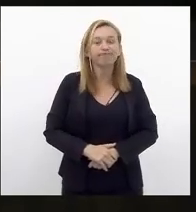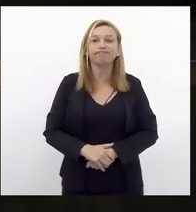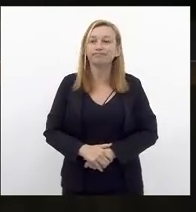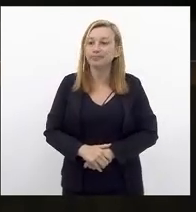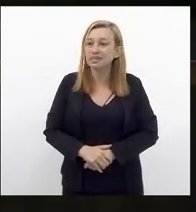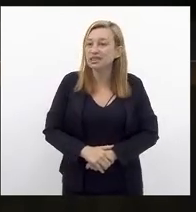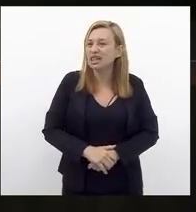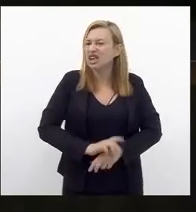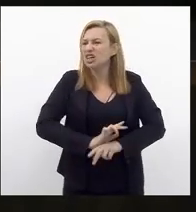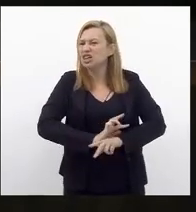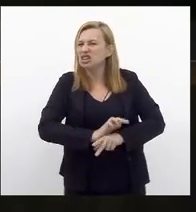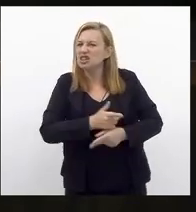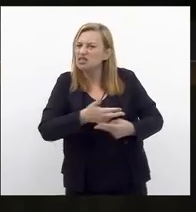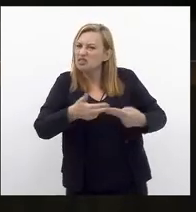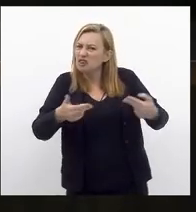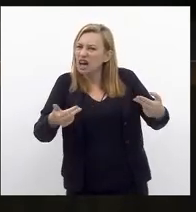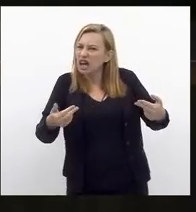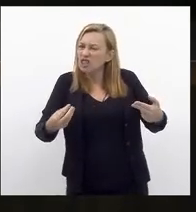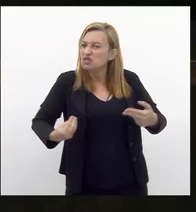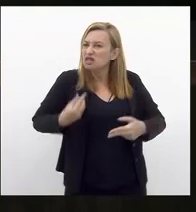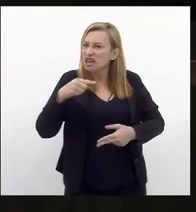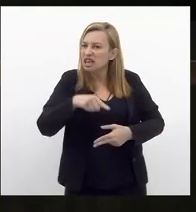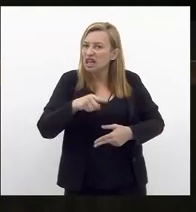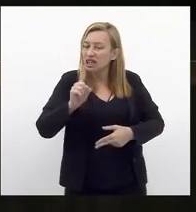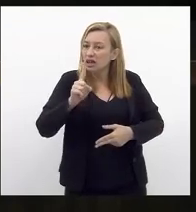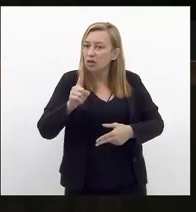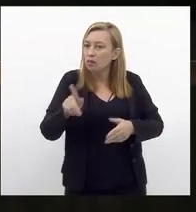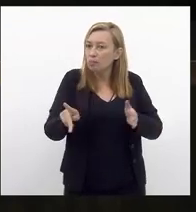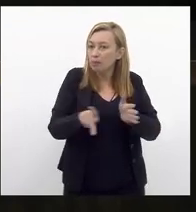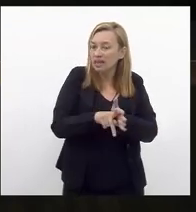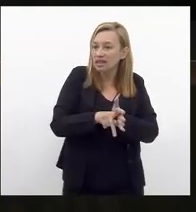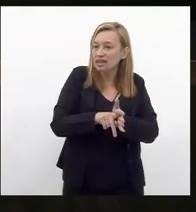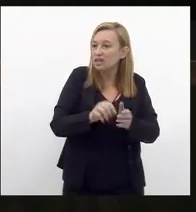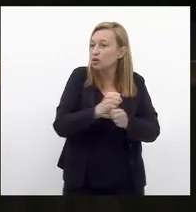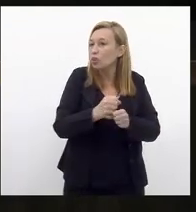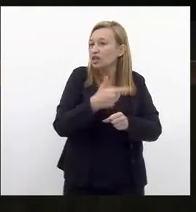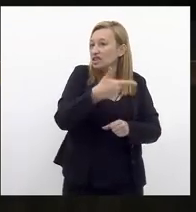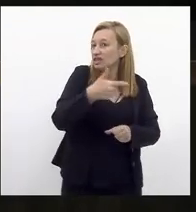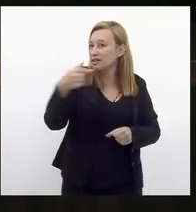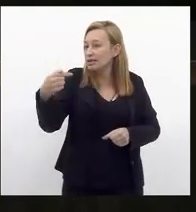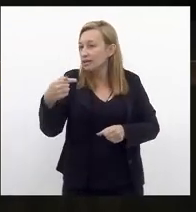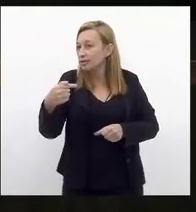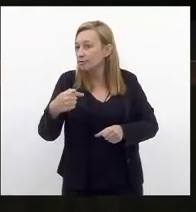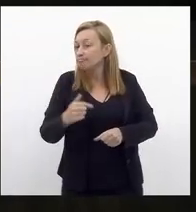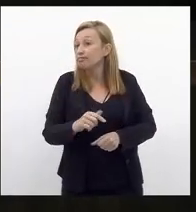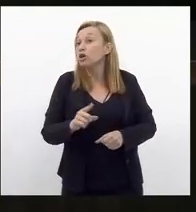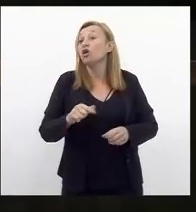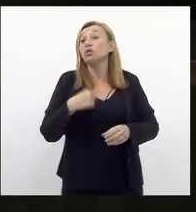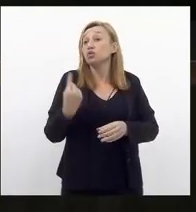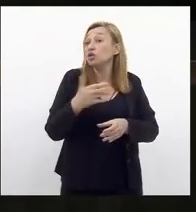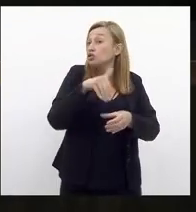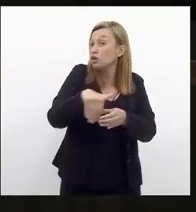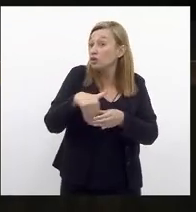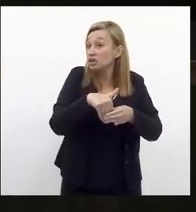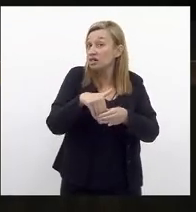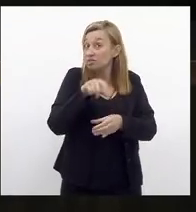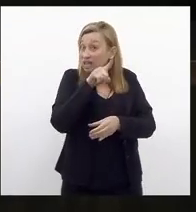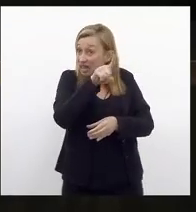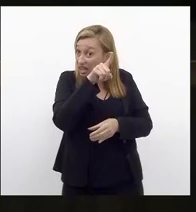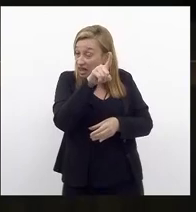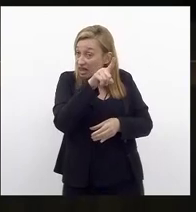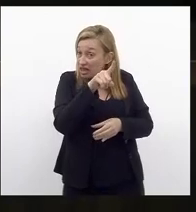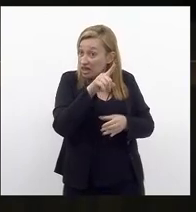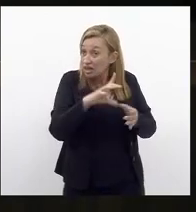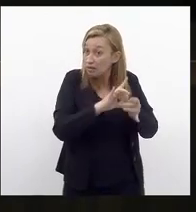os demônios que aqui estão não estavam e 17 quando voltamos aquelas medidas